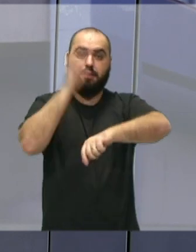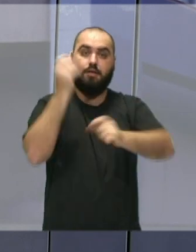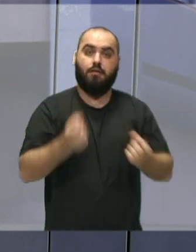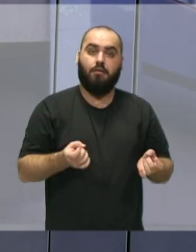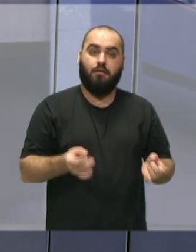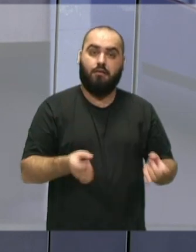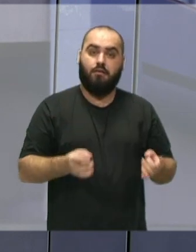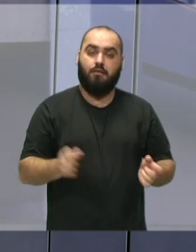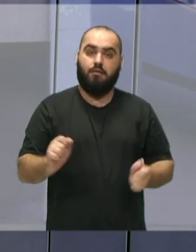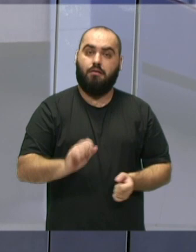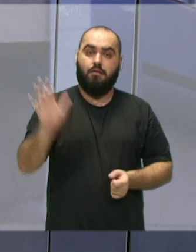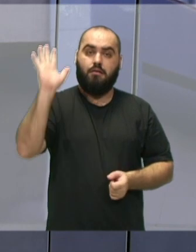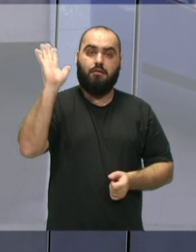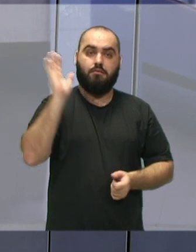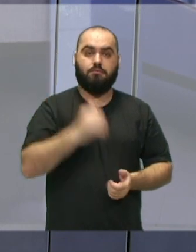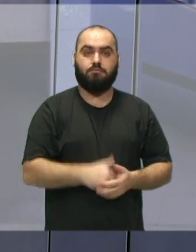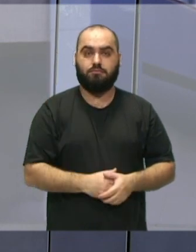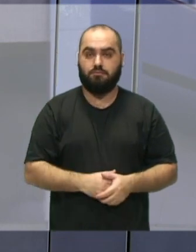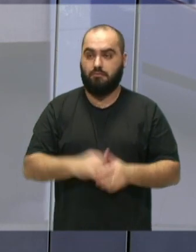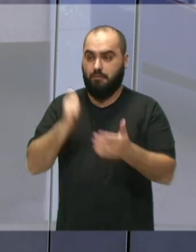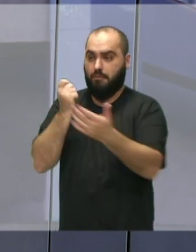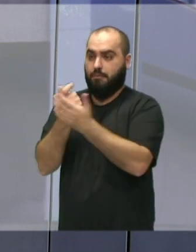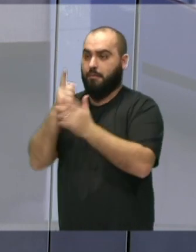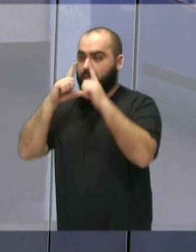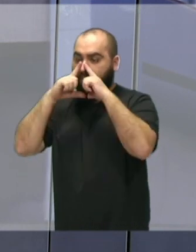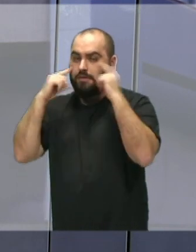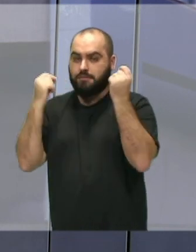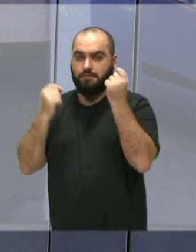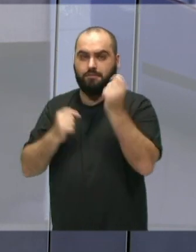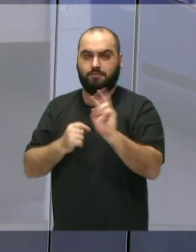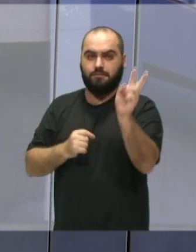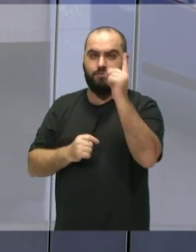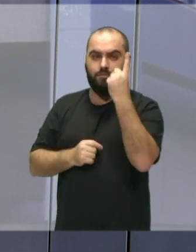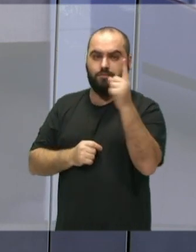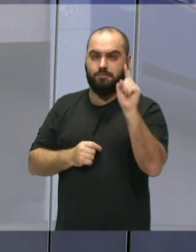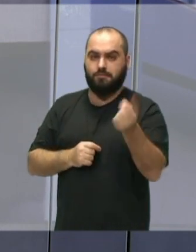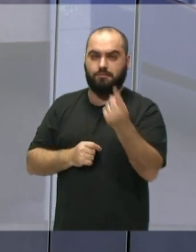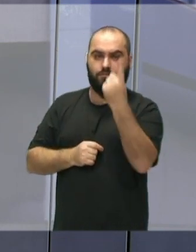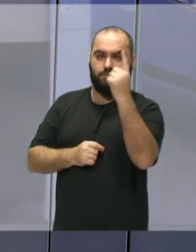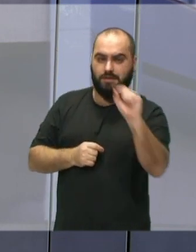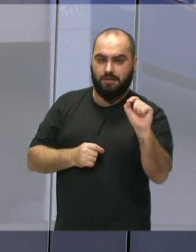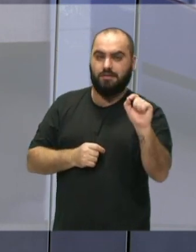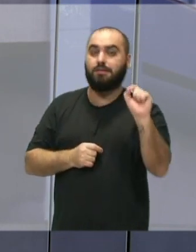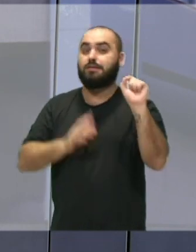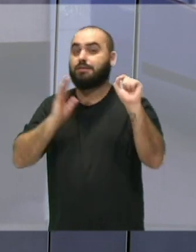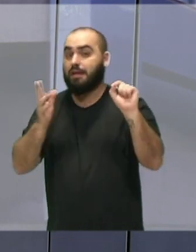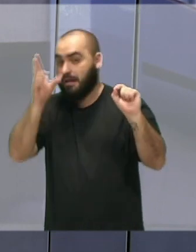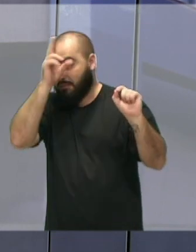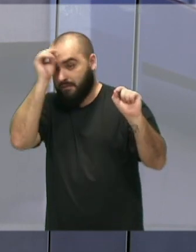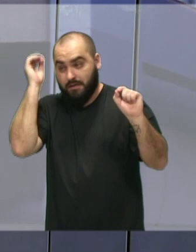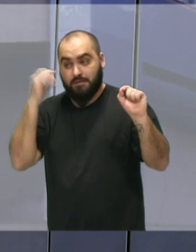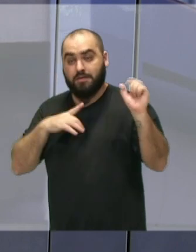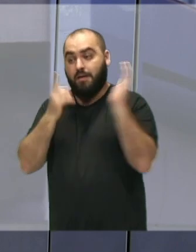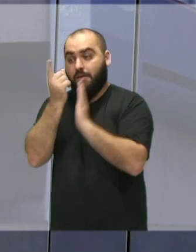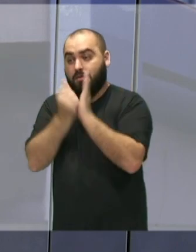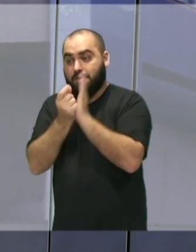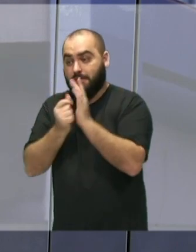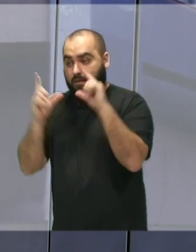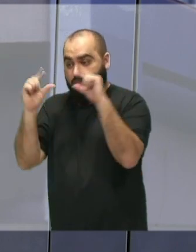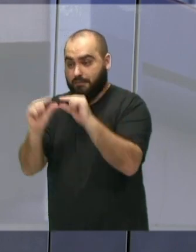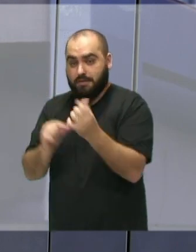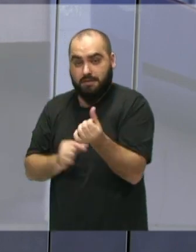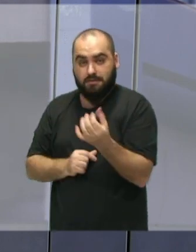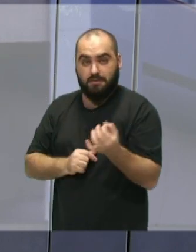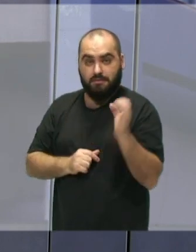aqui em Itajaí, para comprar em máscara, a preço de R$ 1,10, sendo que a prefeitura tinha orçamento menor em mãos, a 60